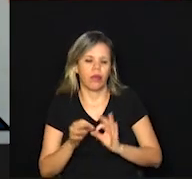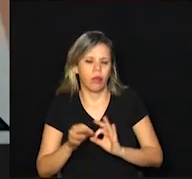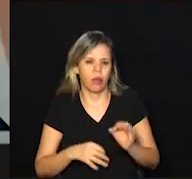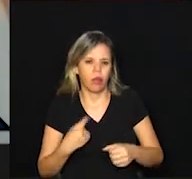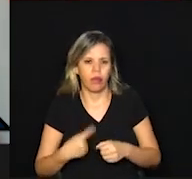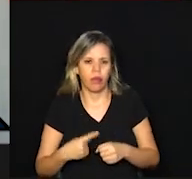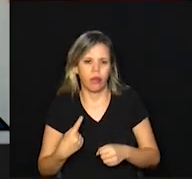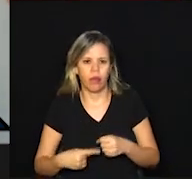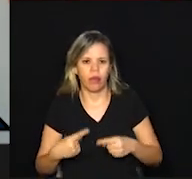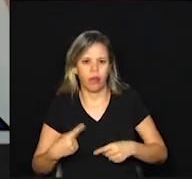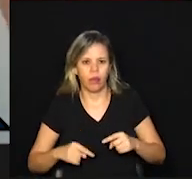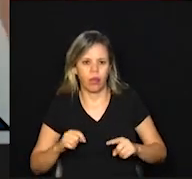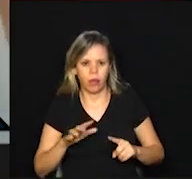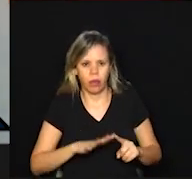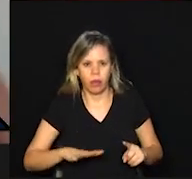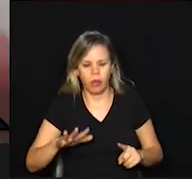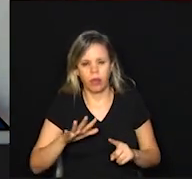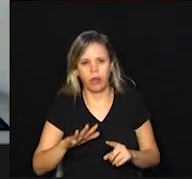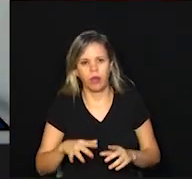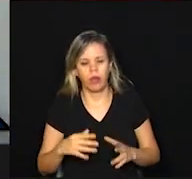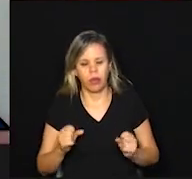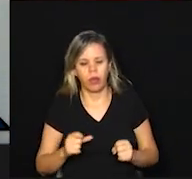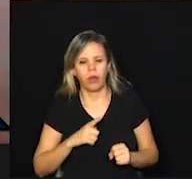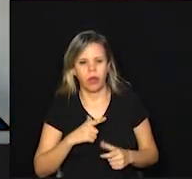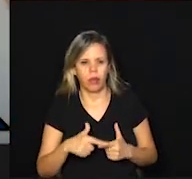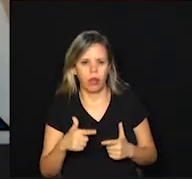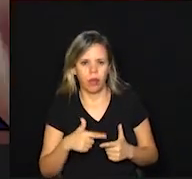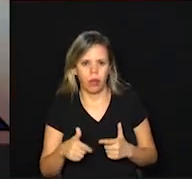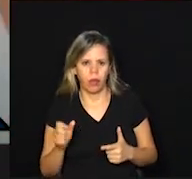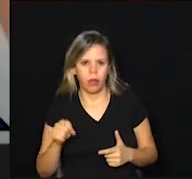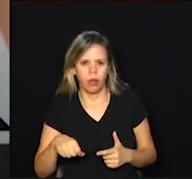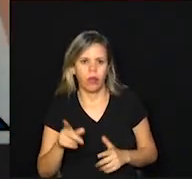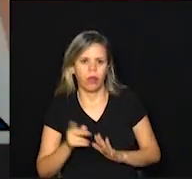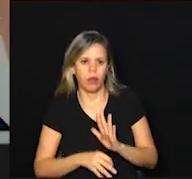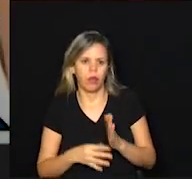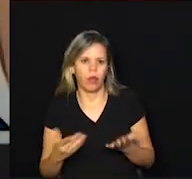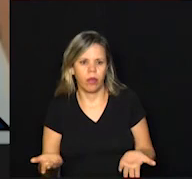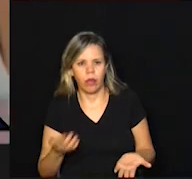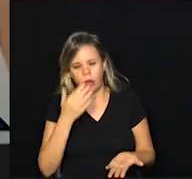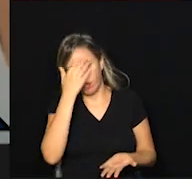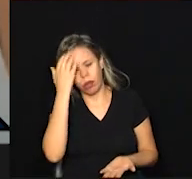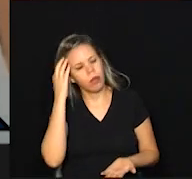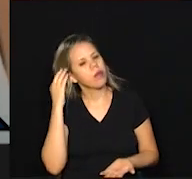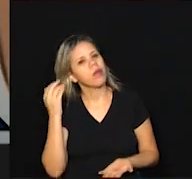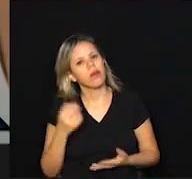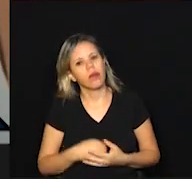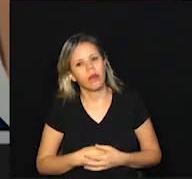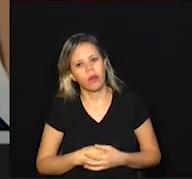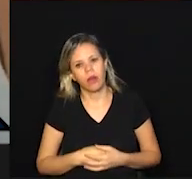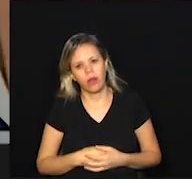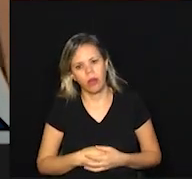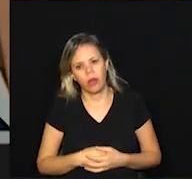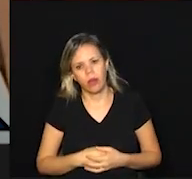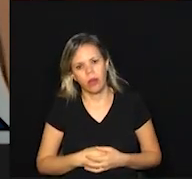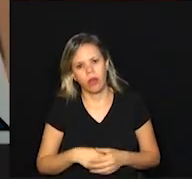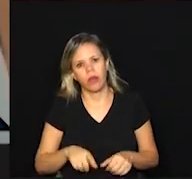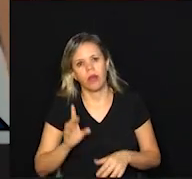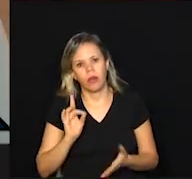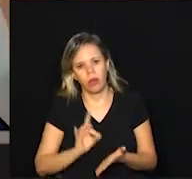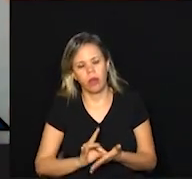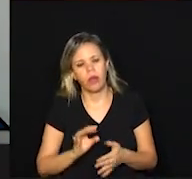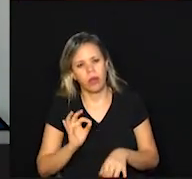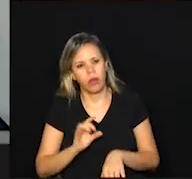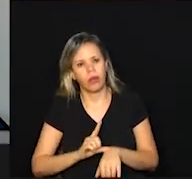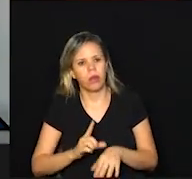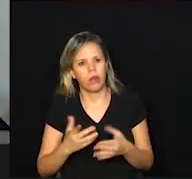discutido com toda a sociedade que pode ter seus problemas só mas é um plano é bem consistente e legítimo